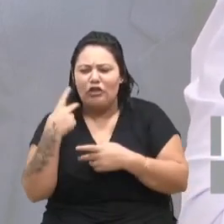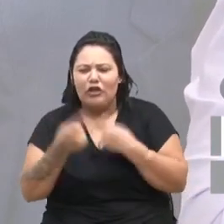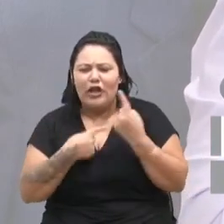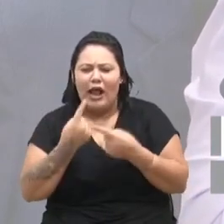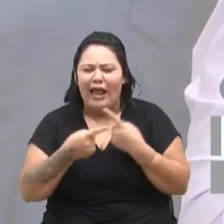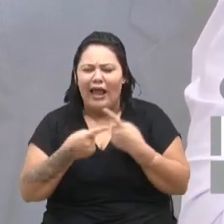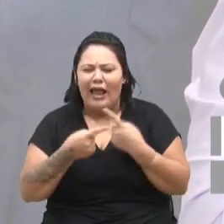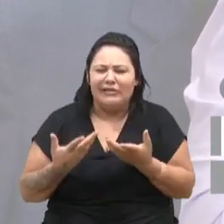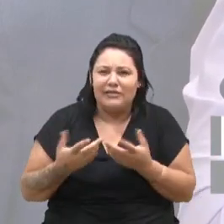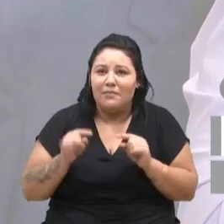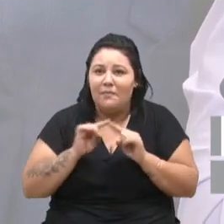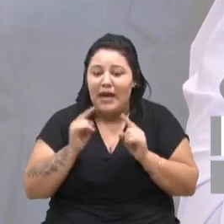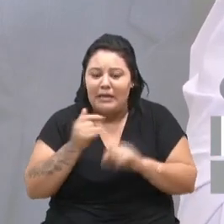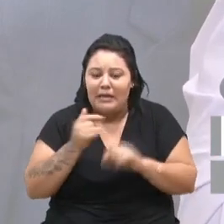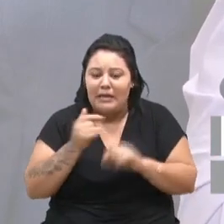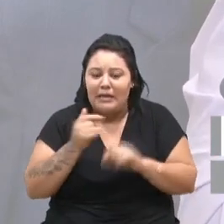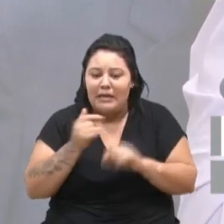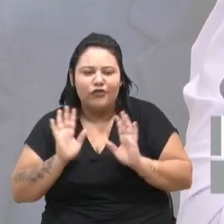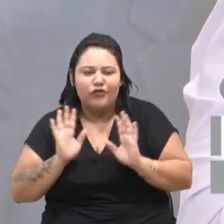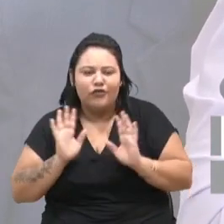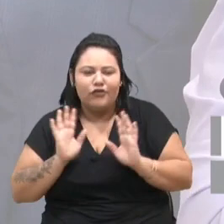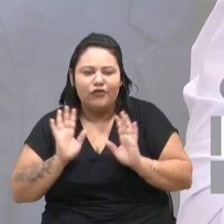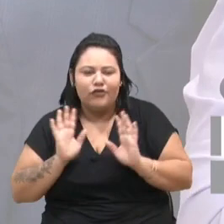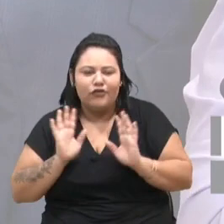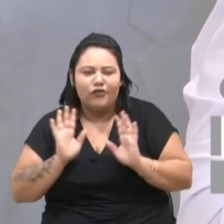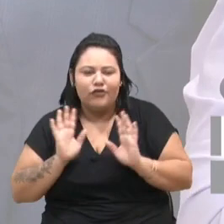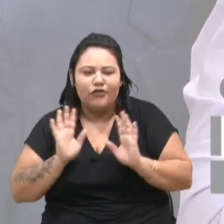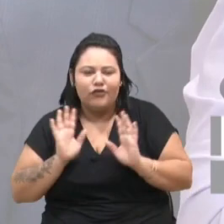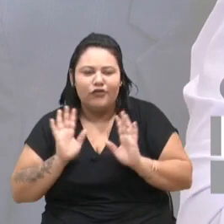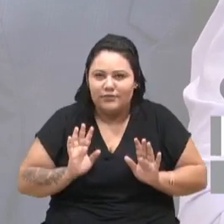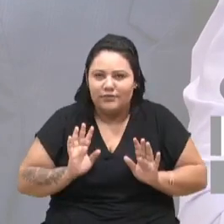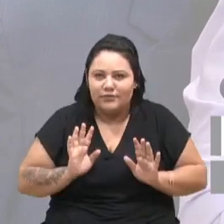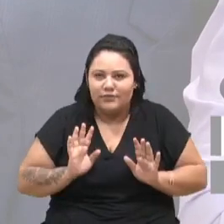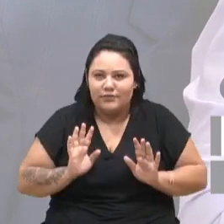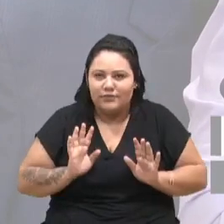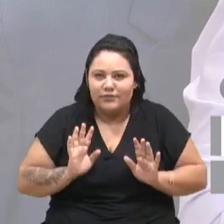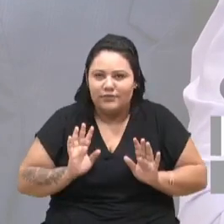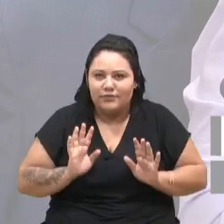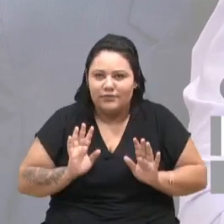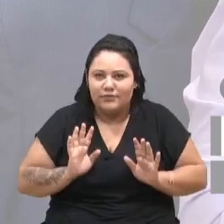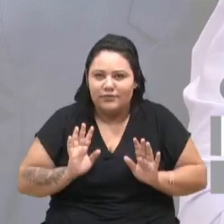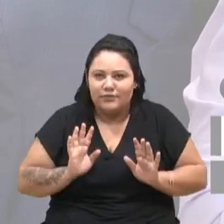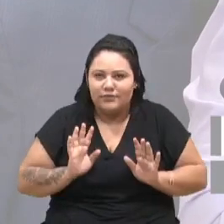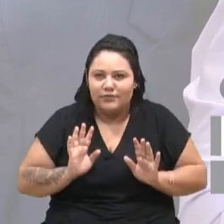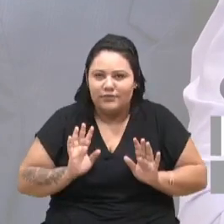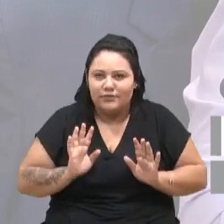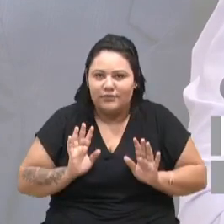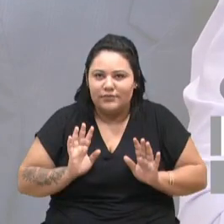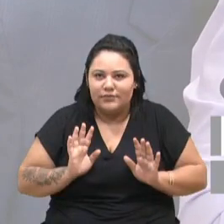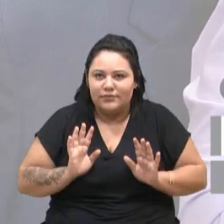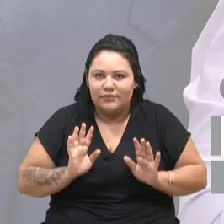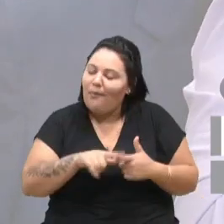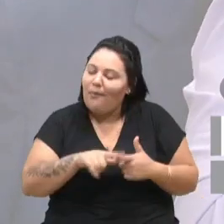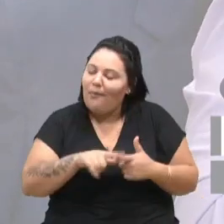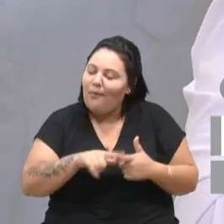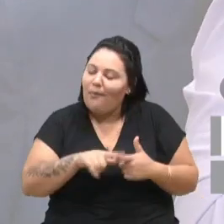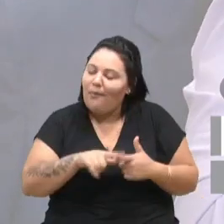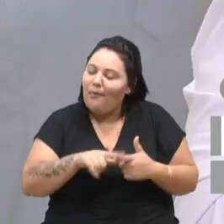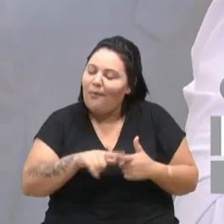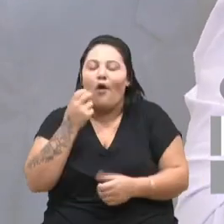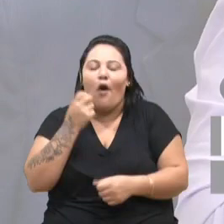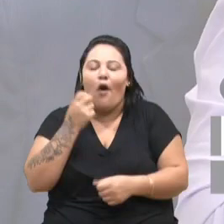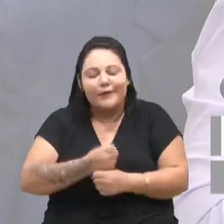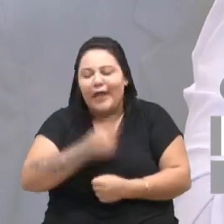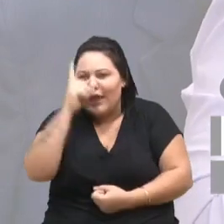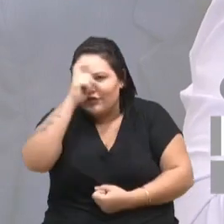uma coisa passageira. As obras, eu sempre digo, obra é super importante, dá transtorno? É claro que dá. É para sempre? Não